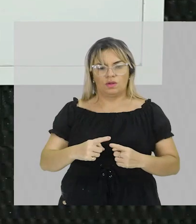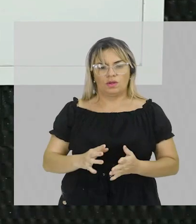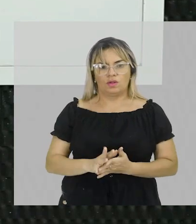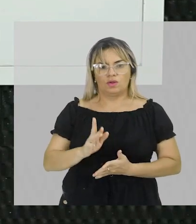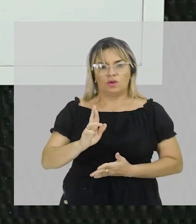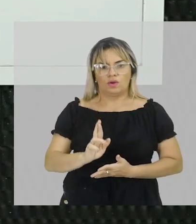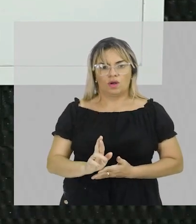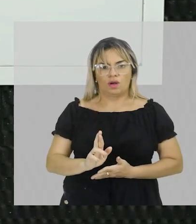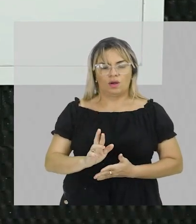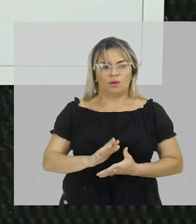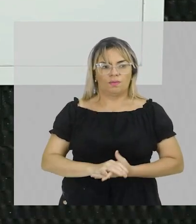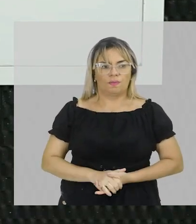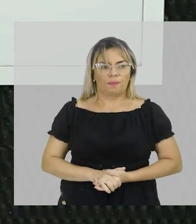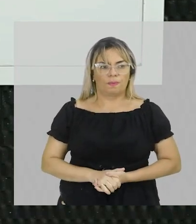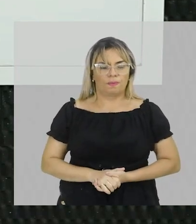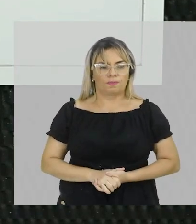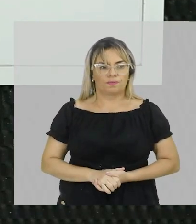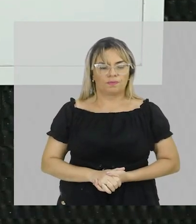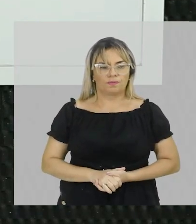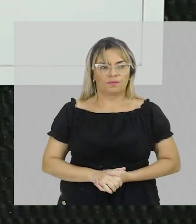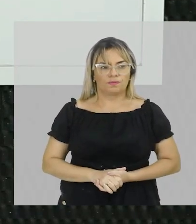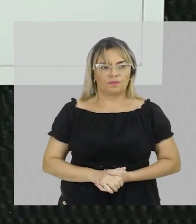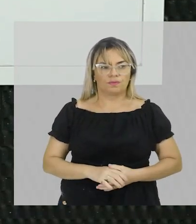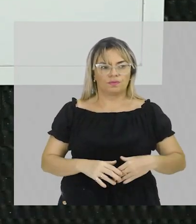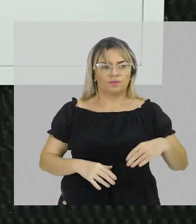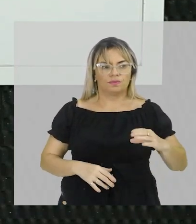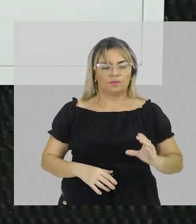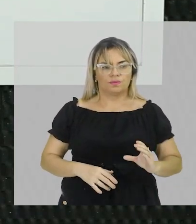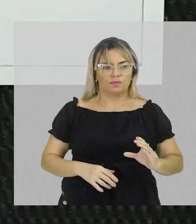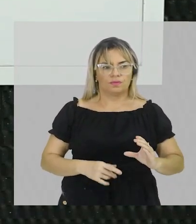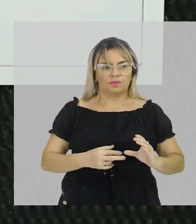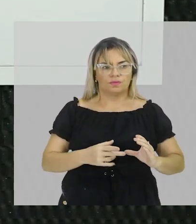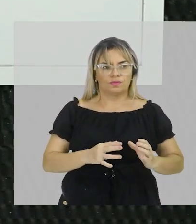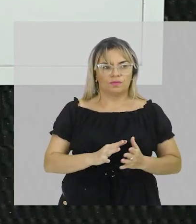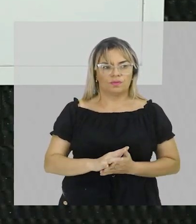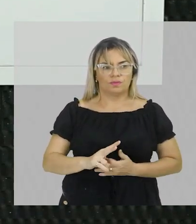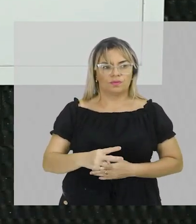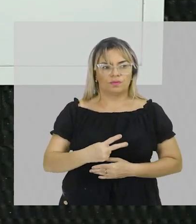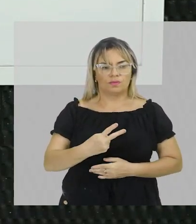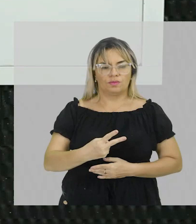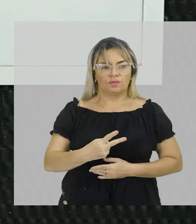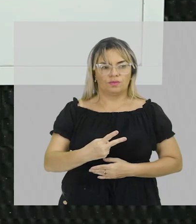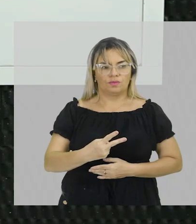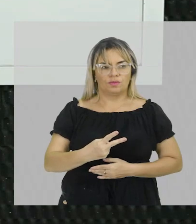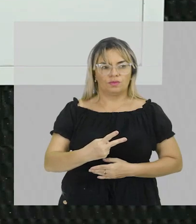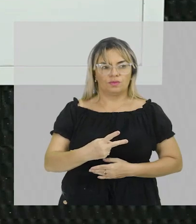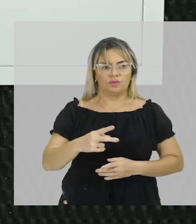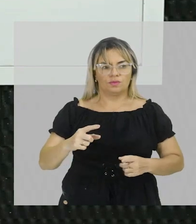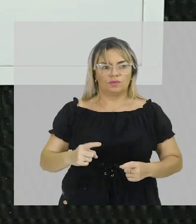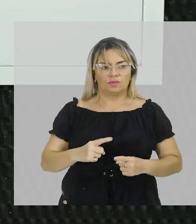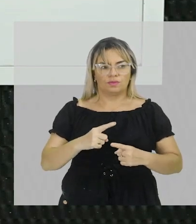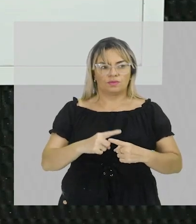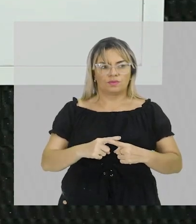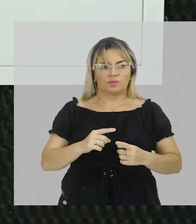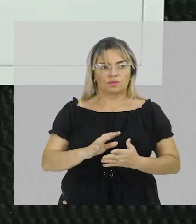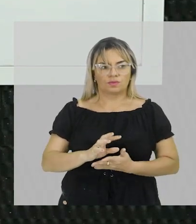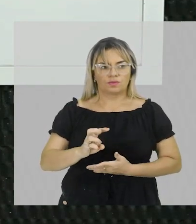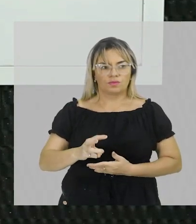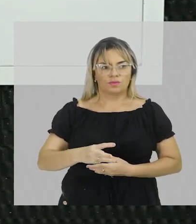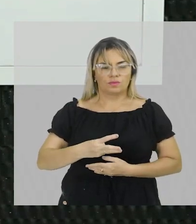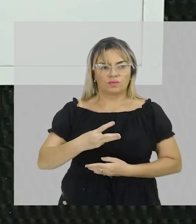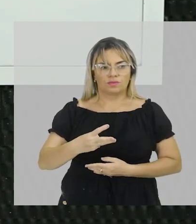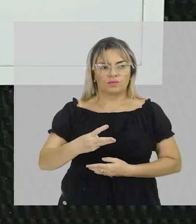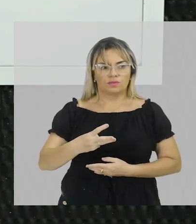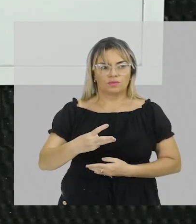Certo, turma? Então, olha só. O comprimento vai ser 2 multiplicado por 3, multiplicado pelo raio,